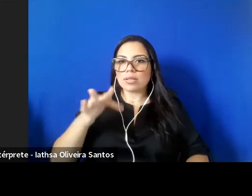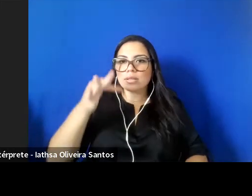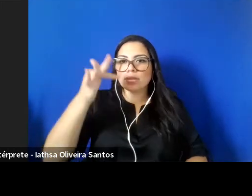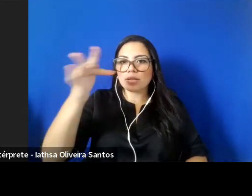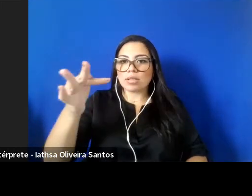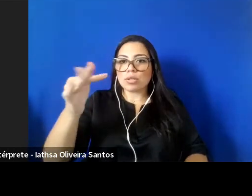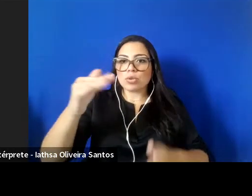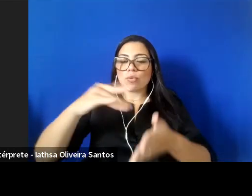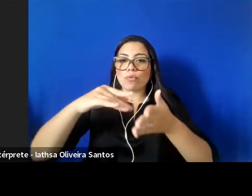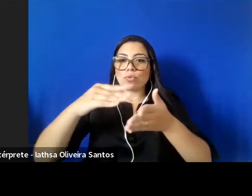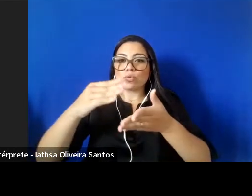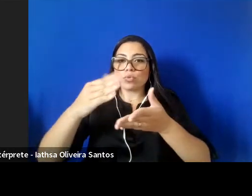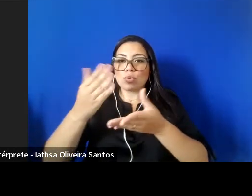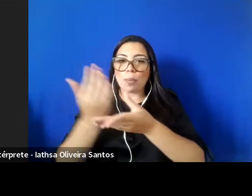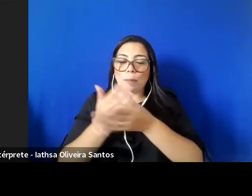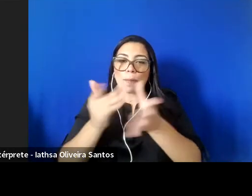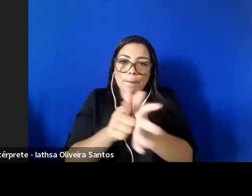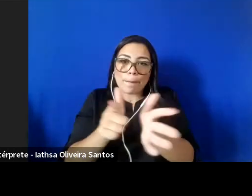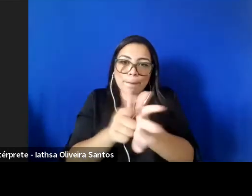impresso.